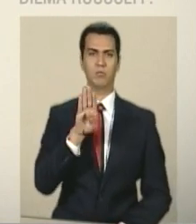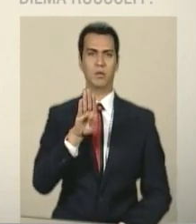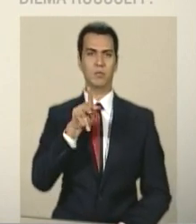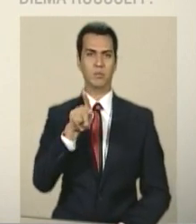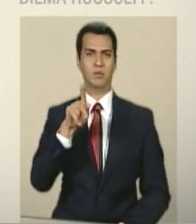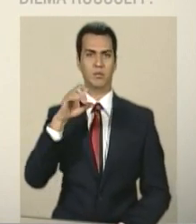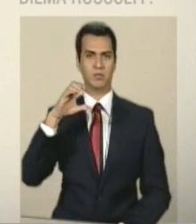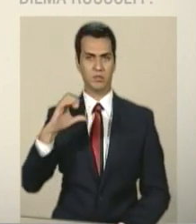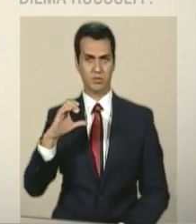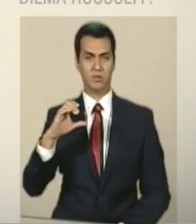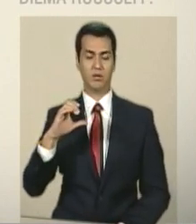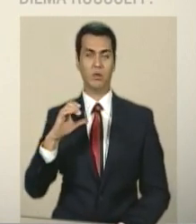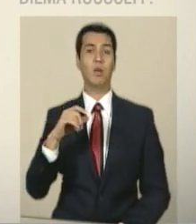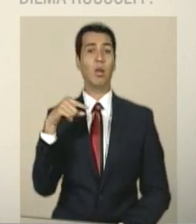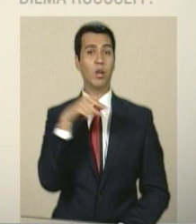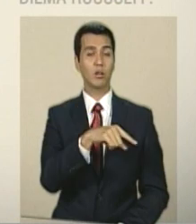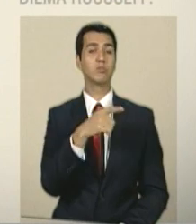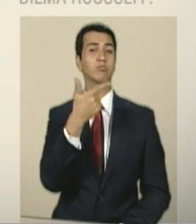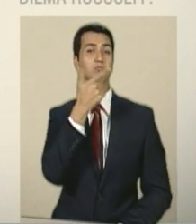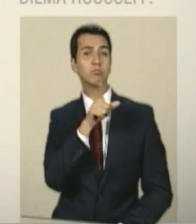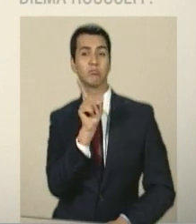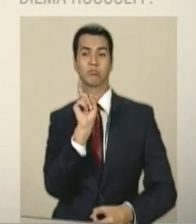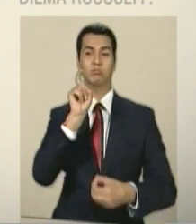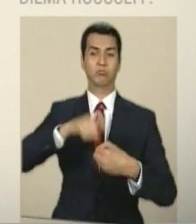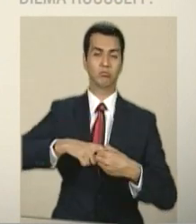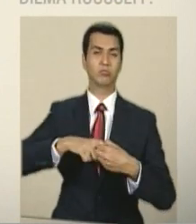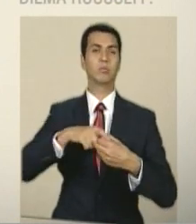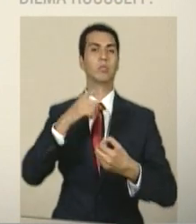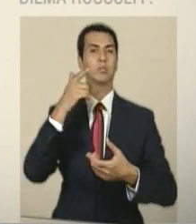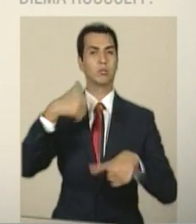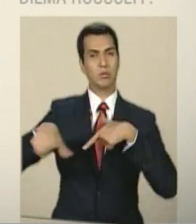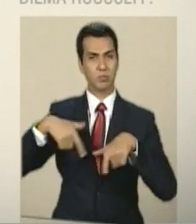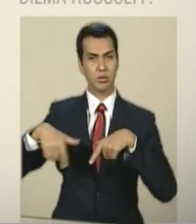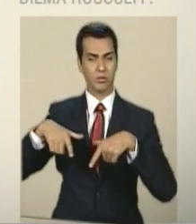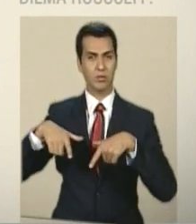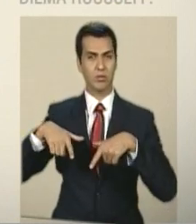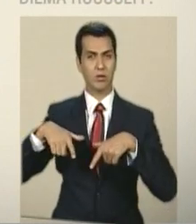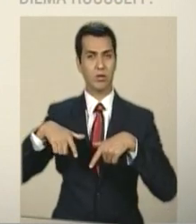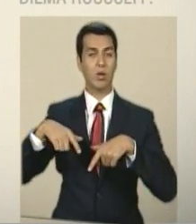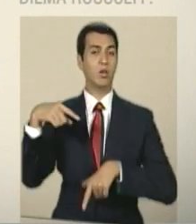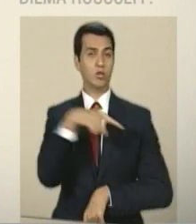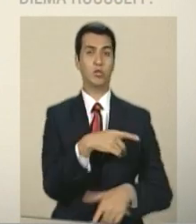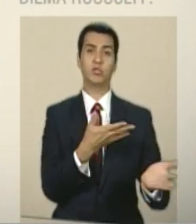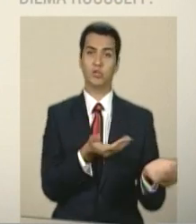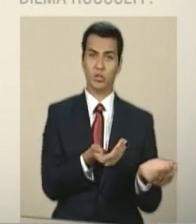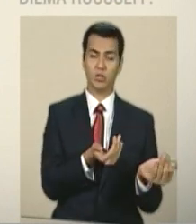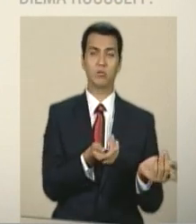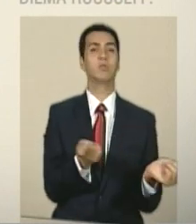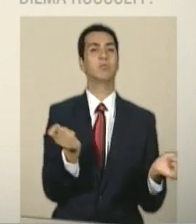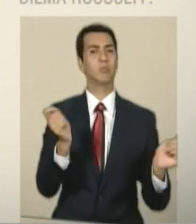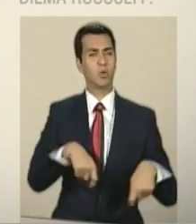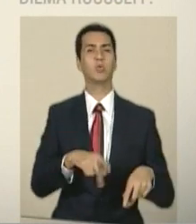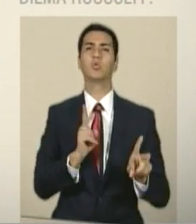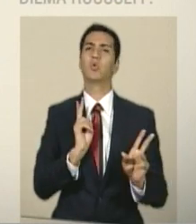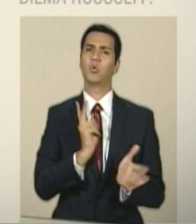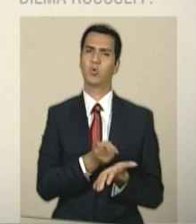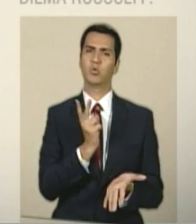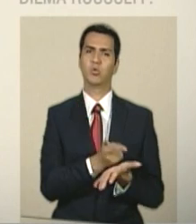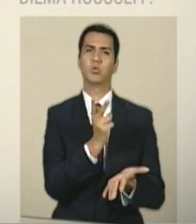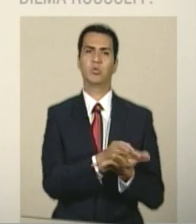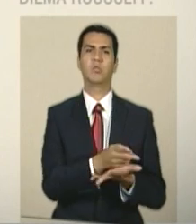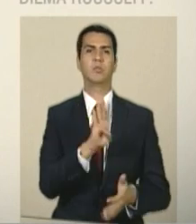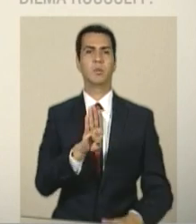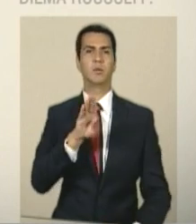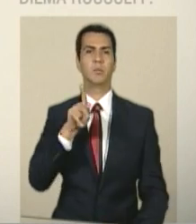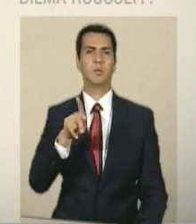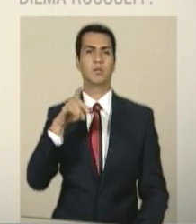BPC e forem contratados como aprendizes estes jovens Luciano poderão continuar no programa por até 2